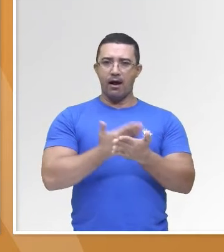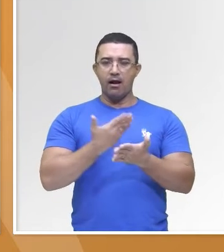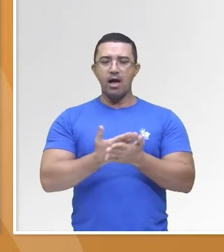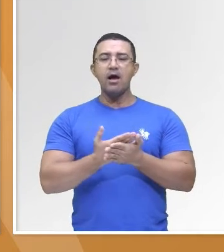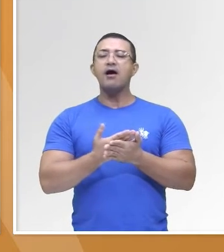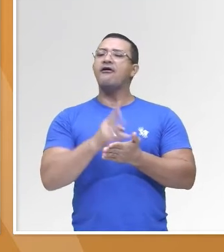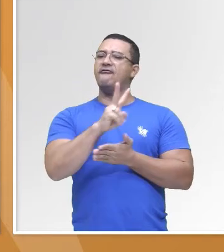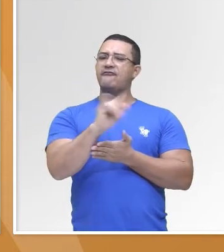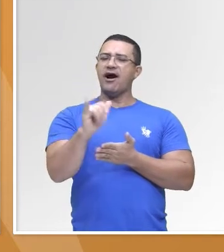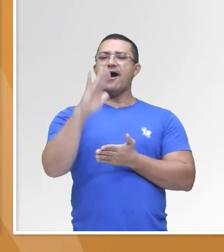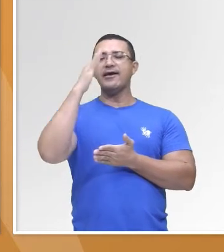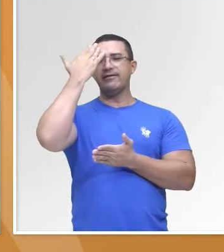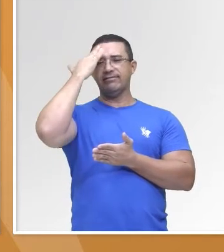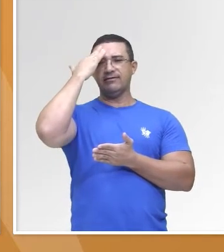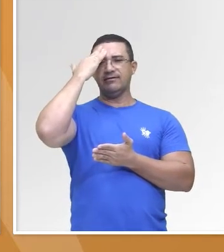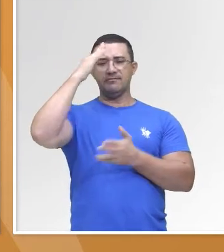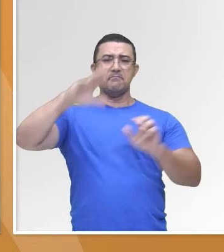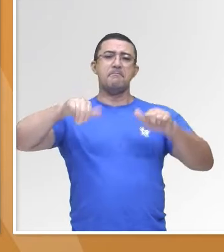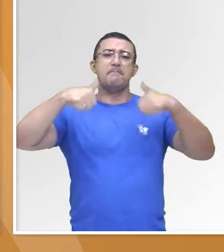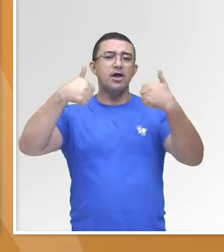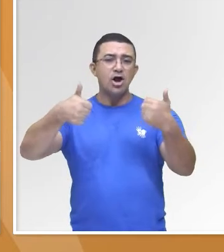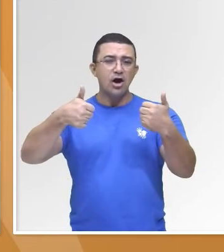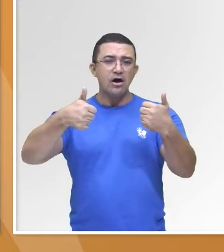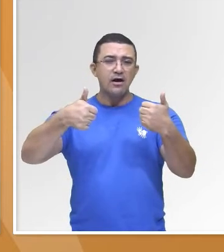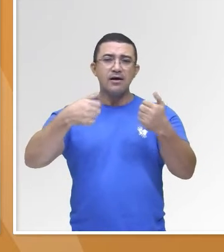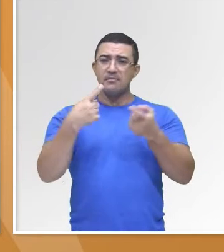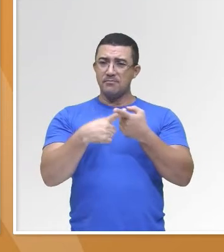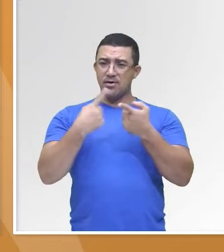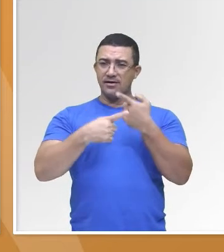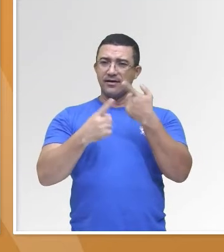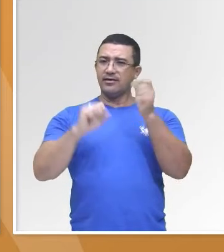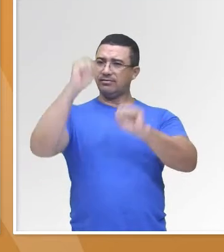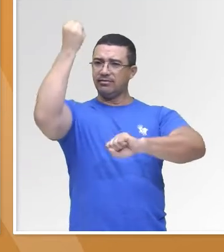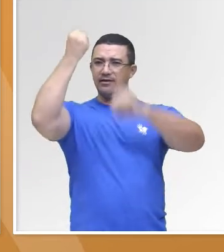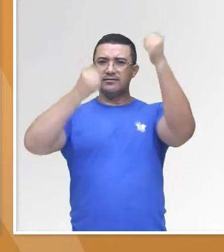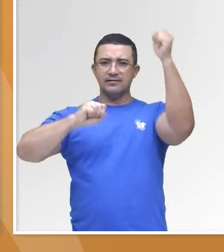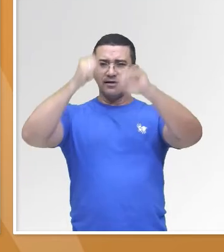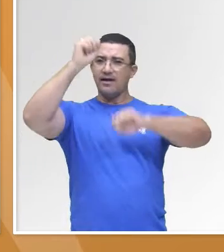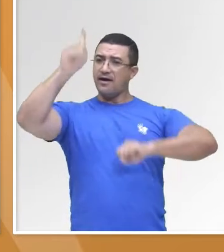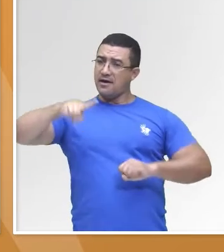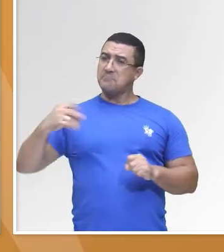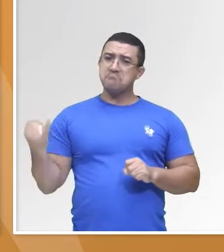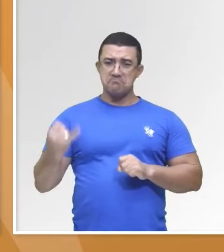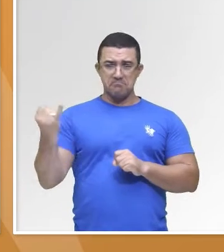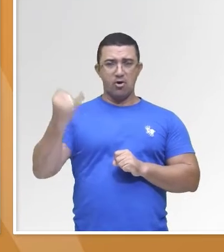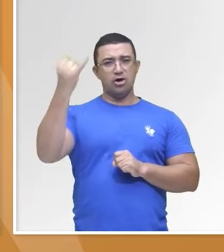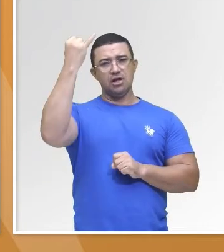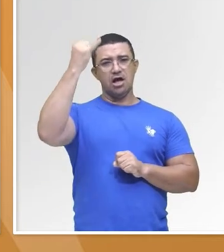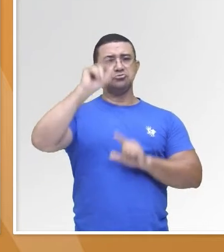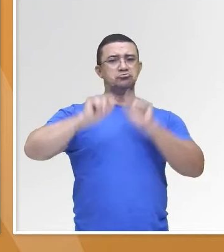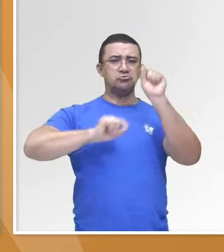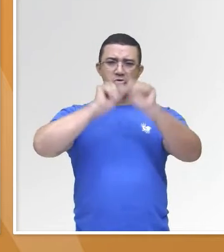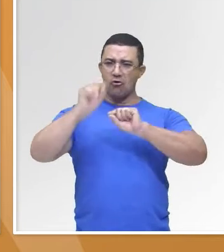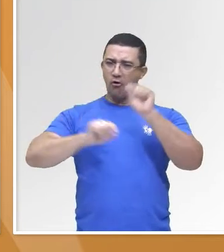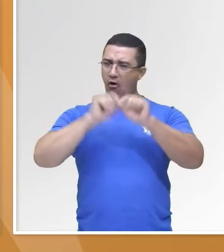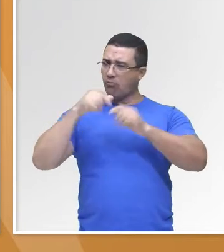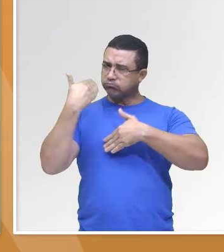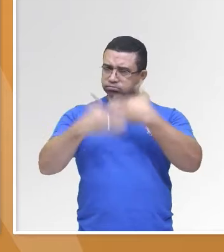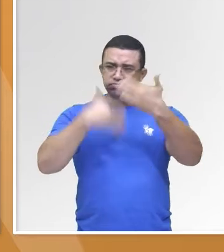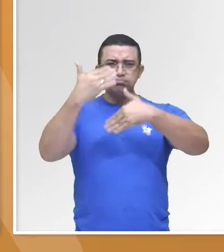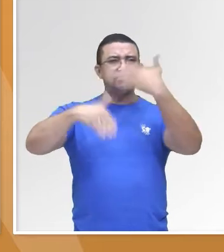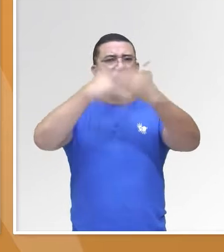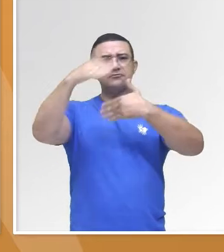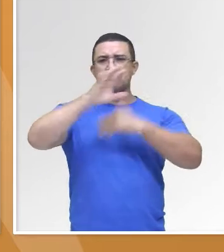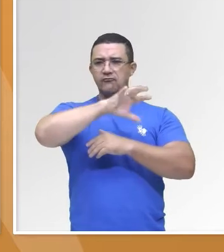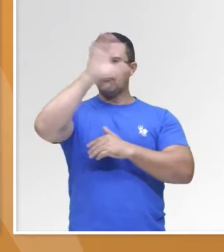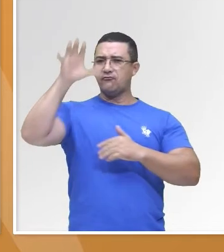compreender melhor, tá? Por que a industrialização é tão importante, como ela teve esse desenvolvimento na